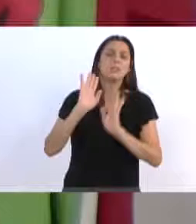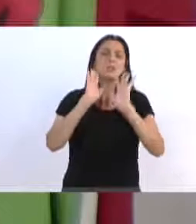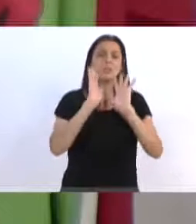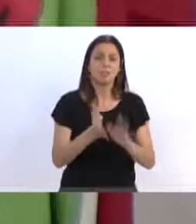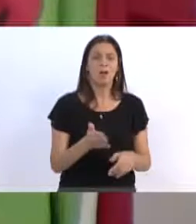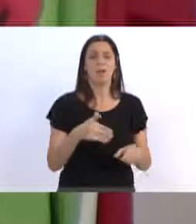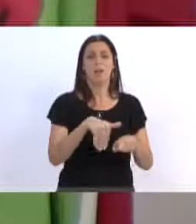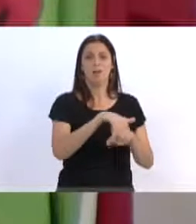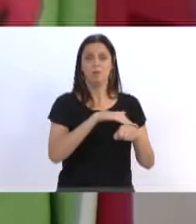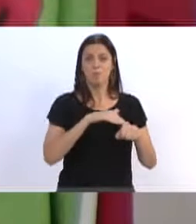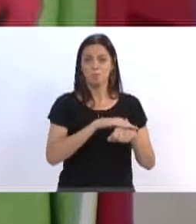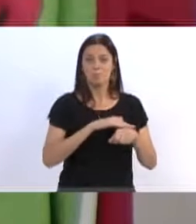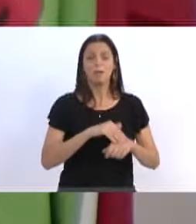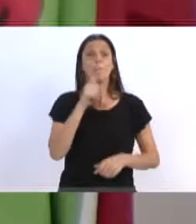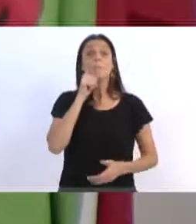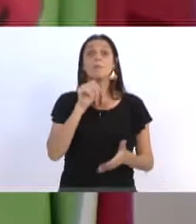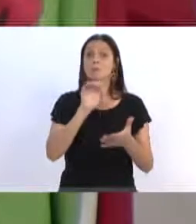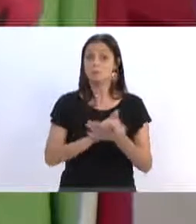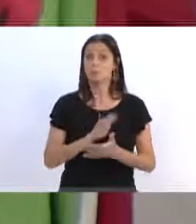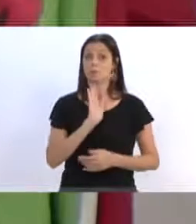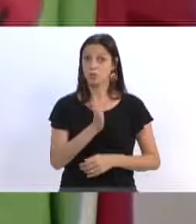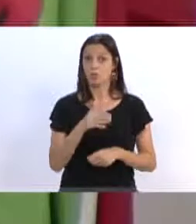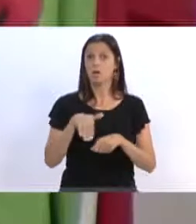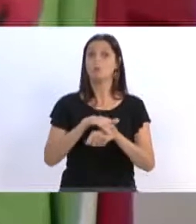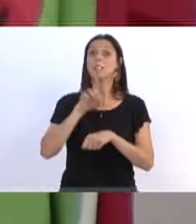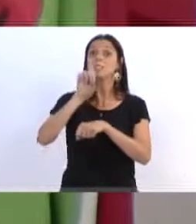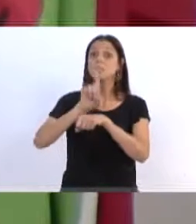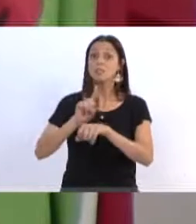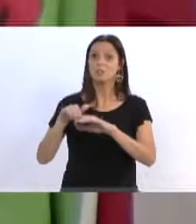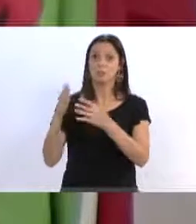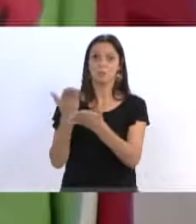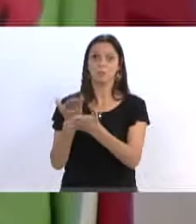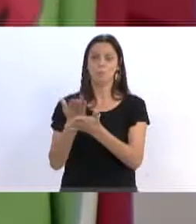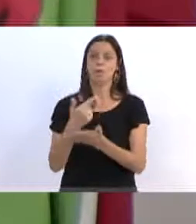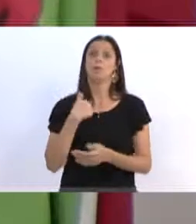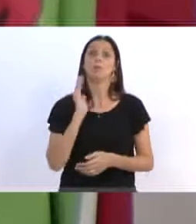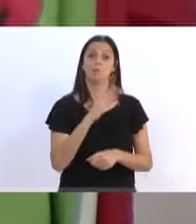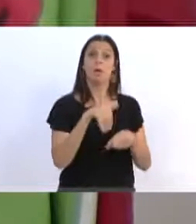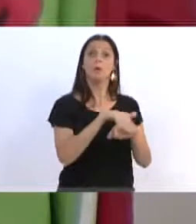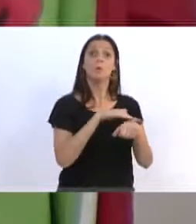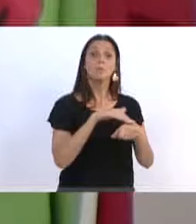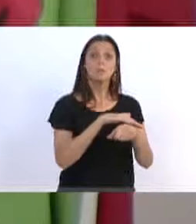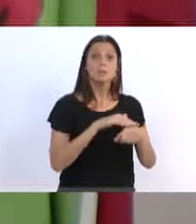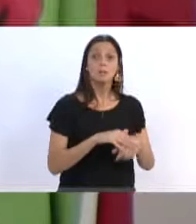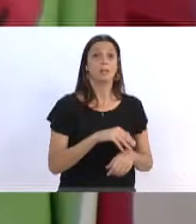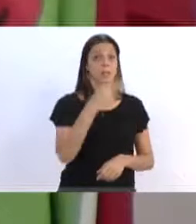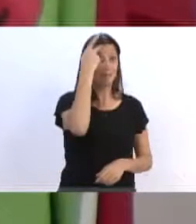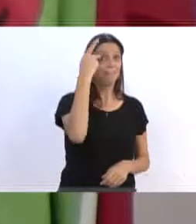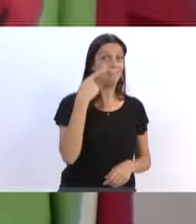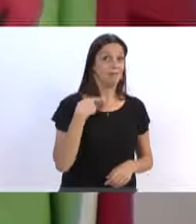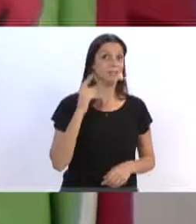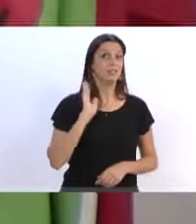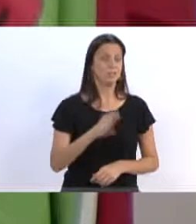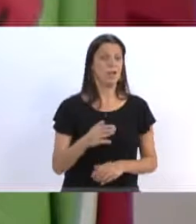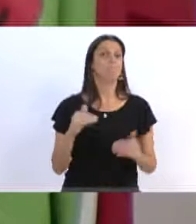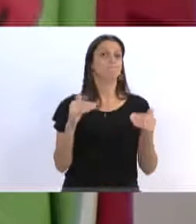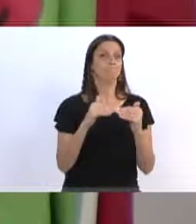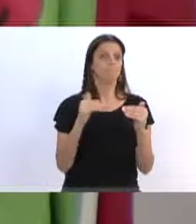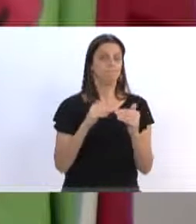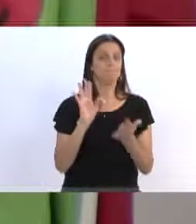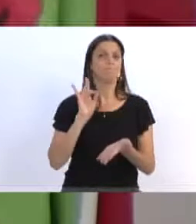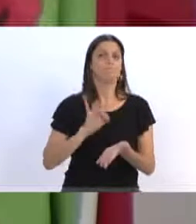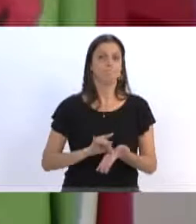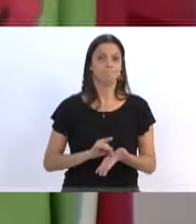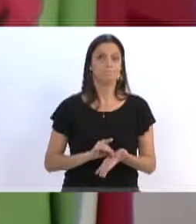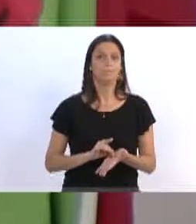aprovados estava o projeto de lei complementar de autoria do vereador Marcos da Rosa, que visa